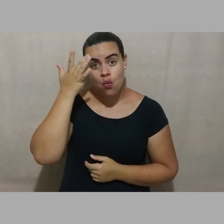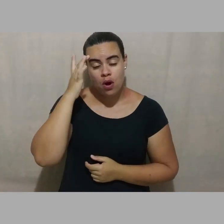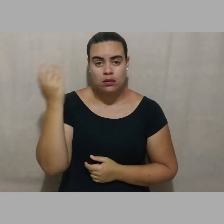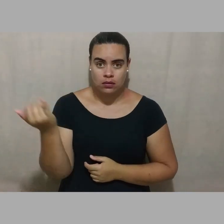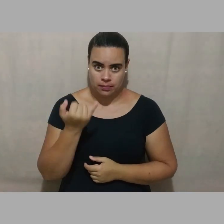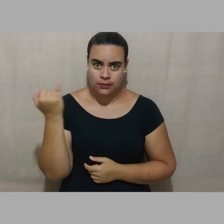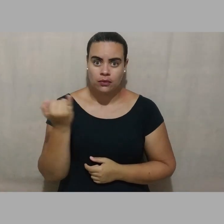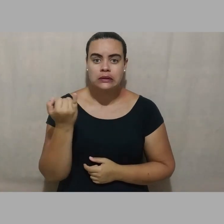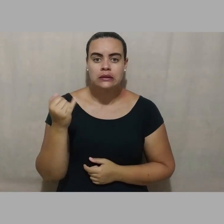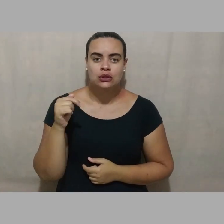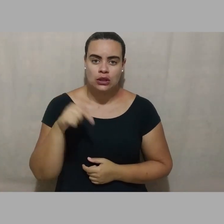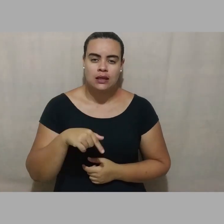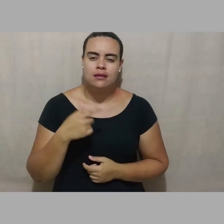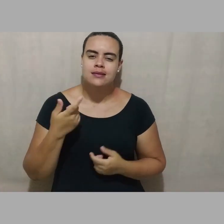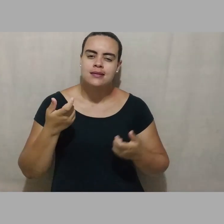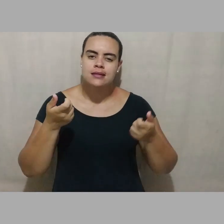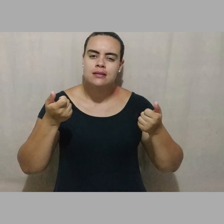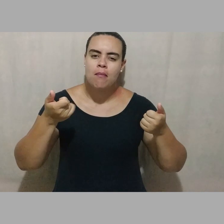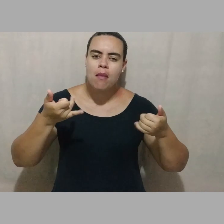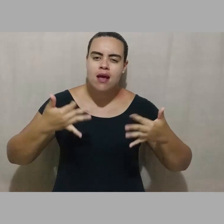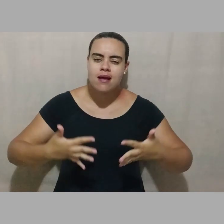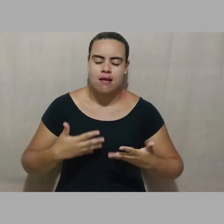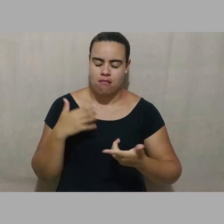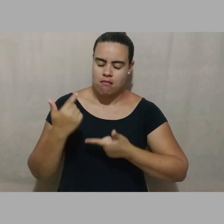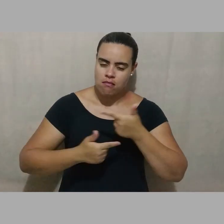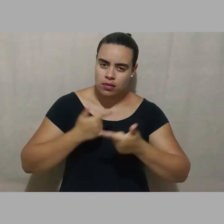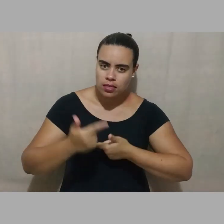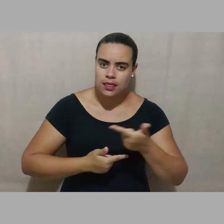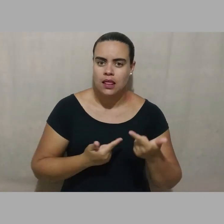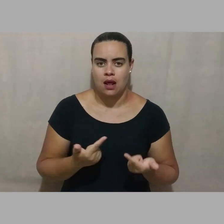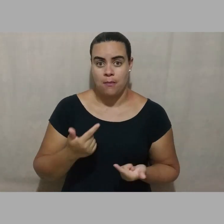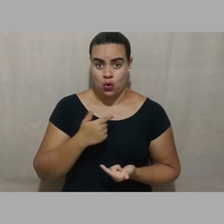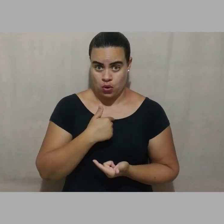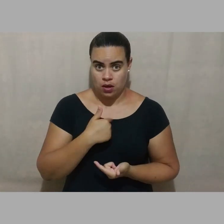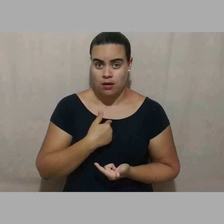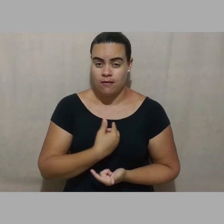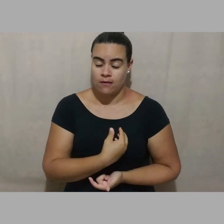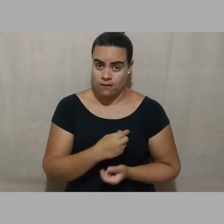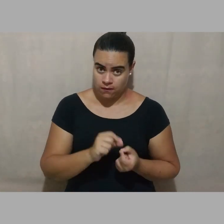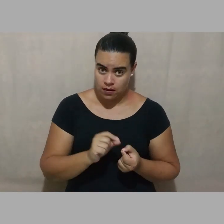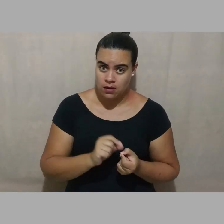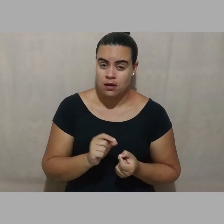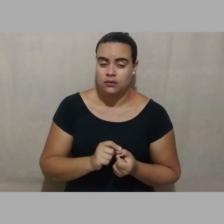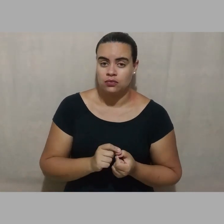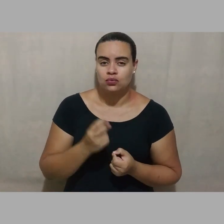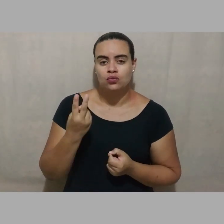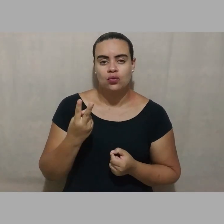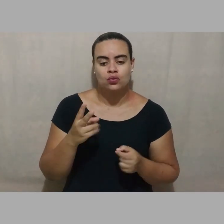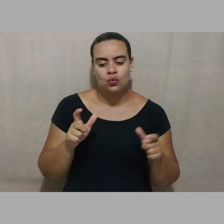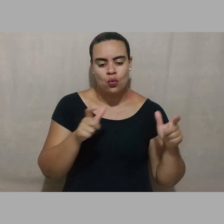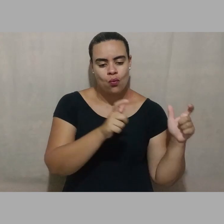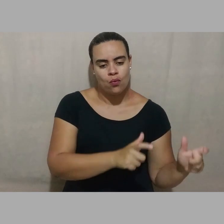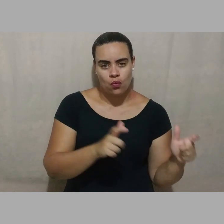eu acho importante aqui descrever o trabalho que eu tenho exercido nesses